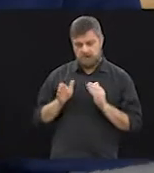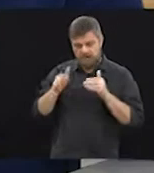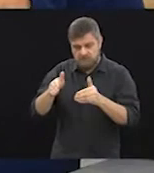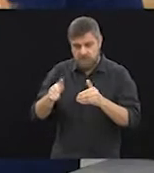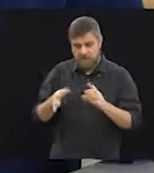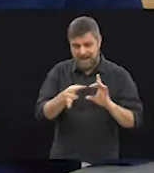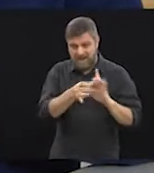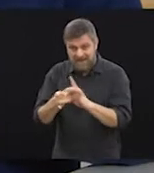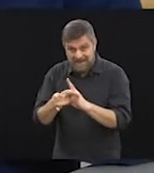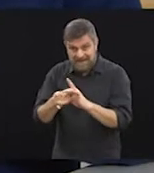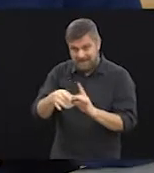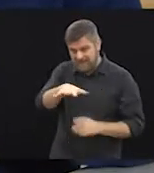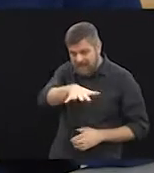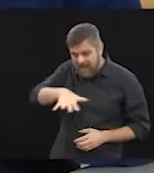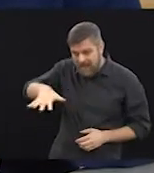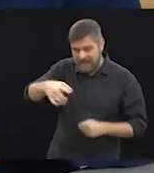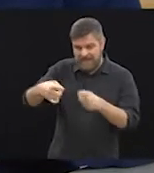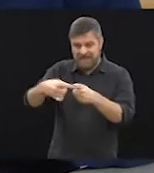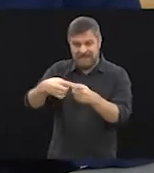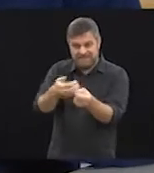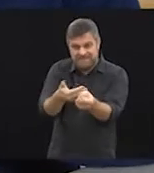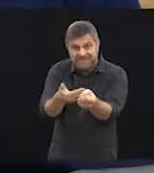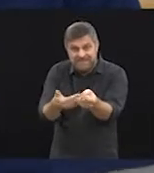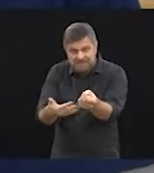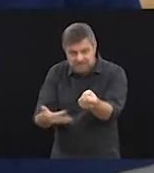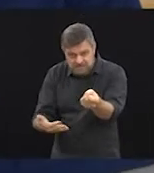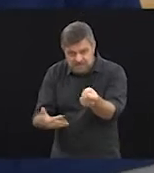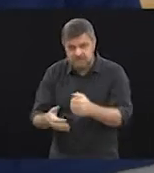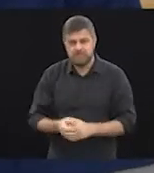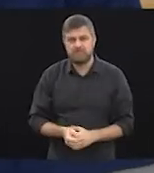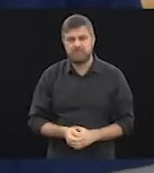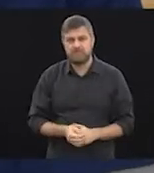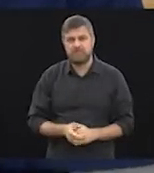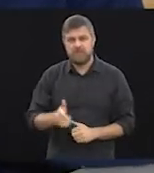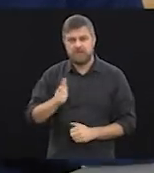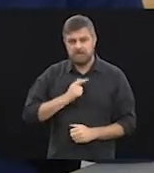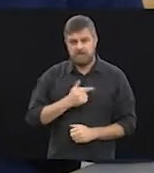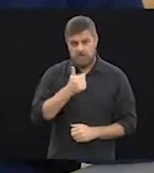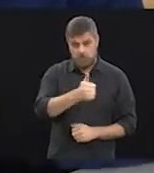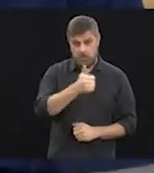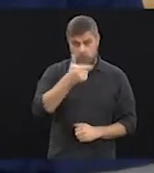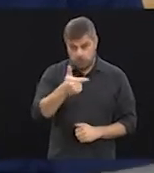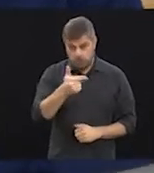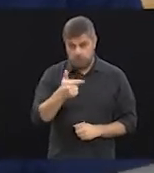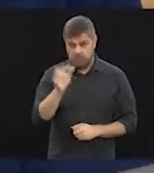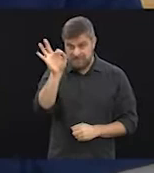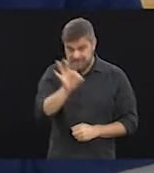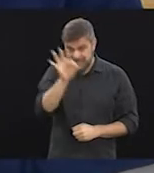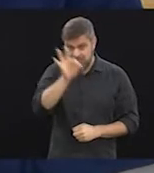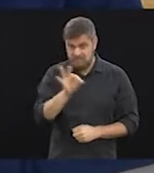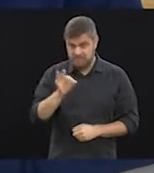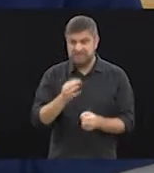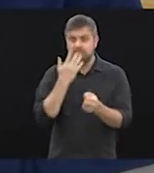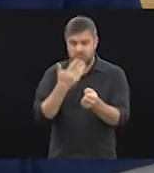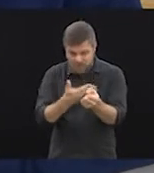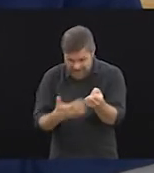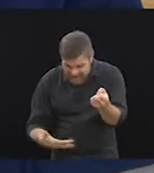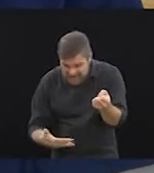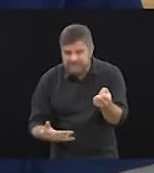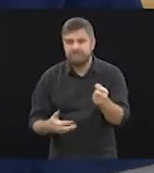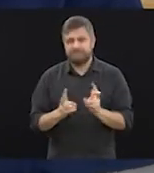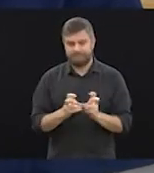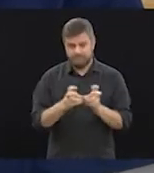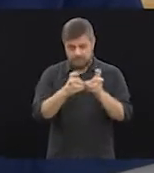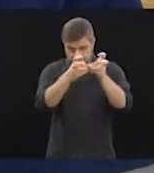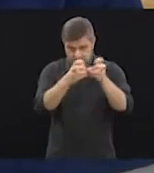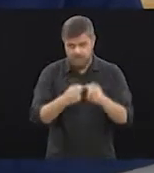Quando a gente olha o contexto da hematologia na relação do câncer, nós estamos falando em 12% dos tumores. Nós